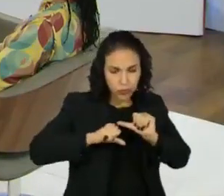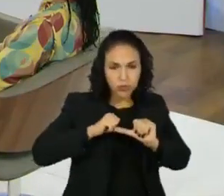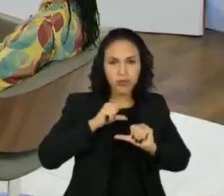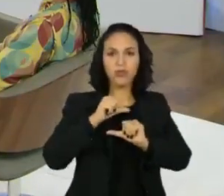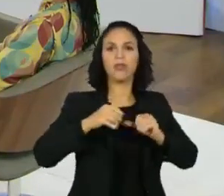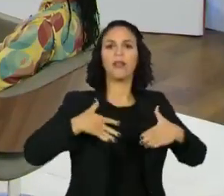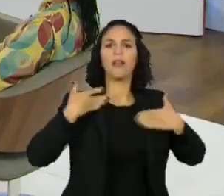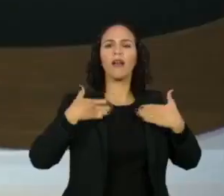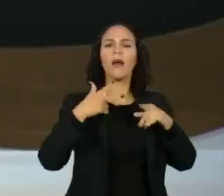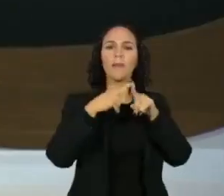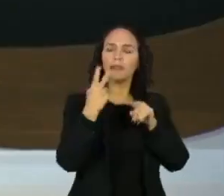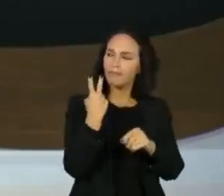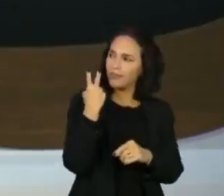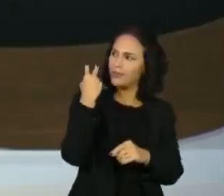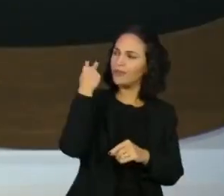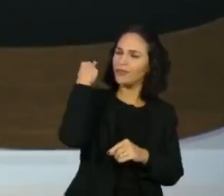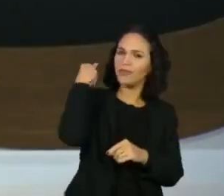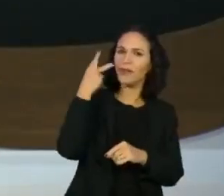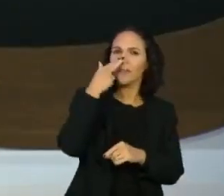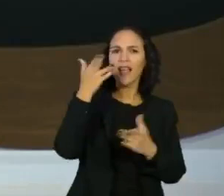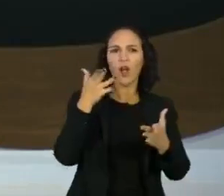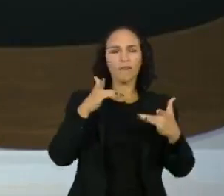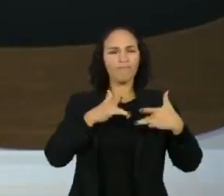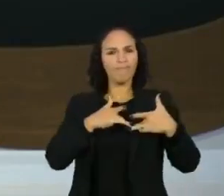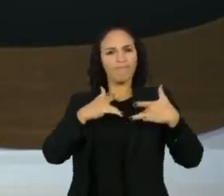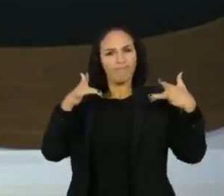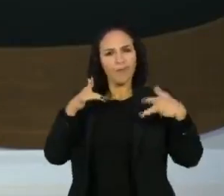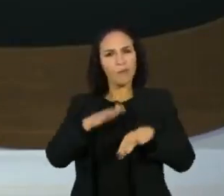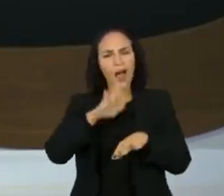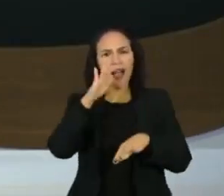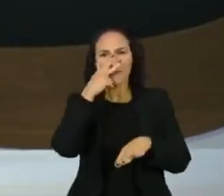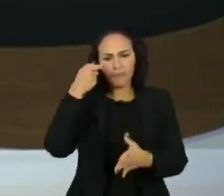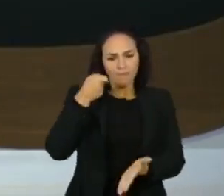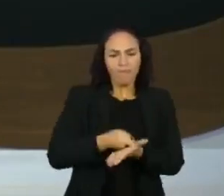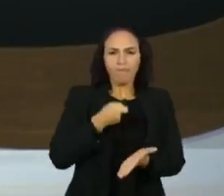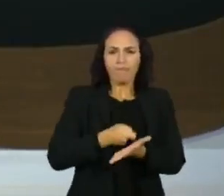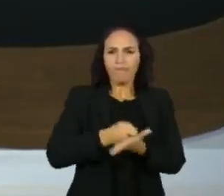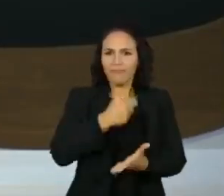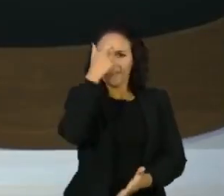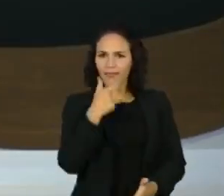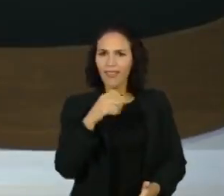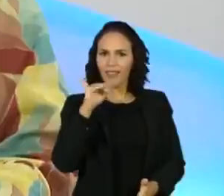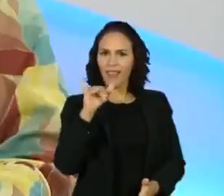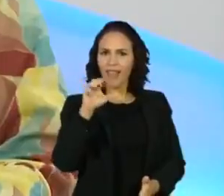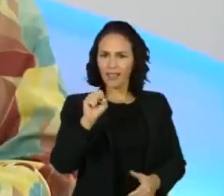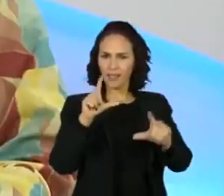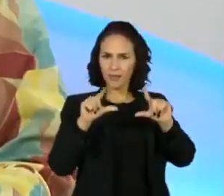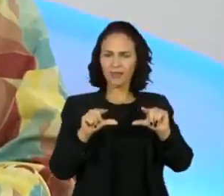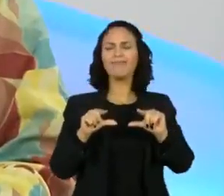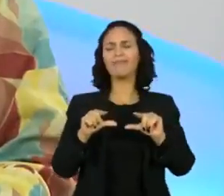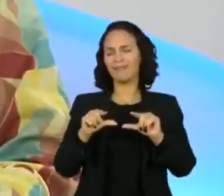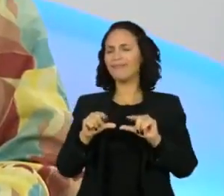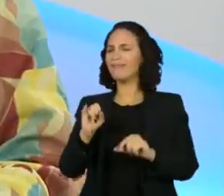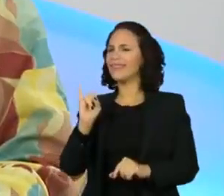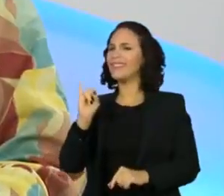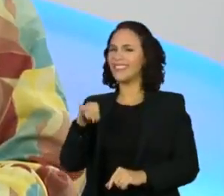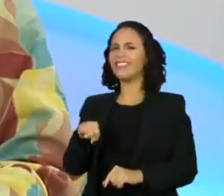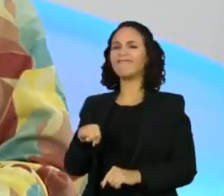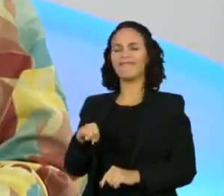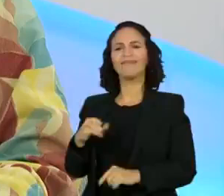você olha para trás, você é mais generosa, menos severa com aquela Thaís Helena? Totalmente menos